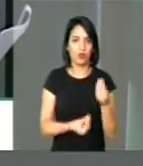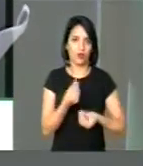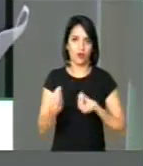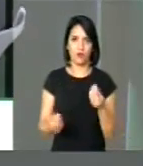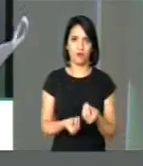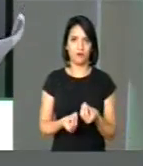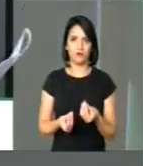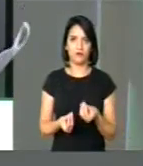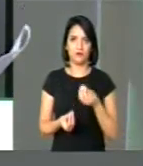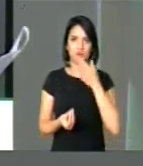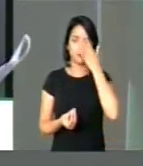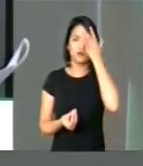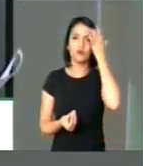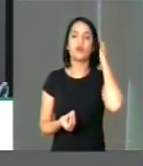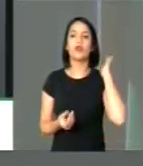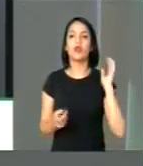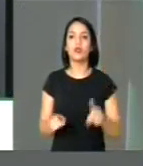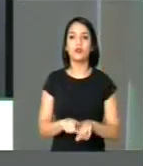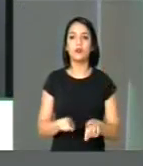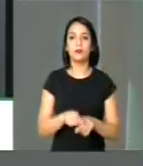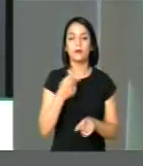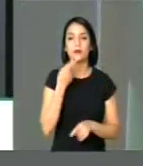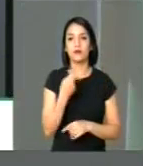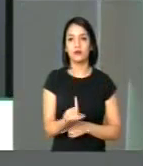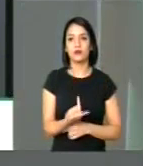senso. E ainda assim, dizer que...